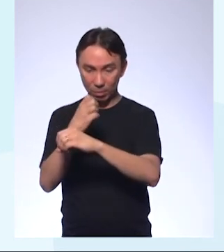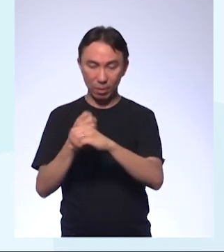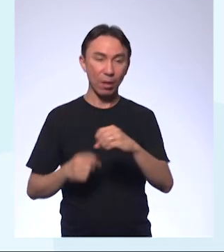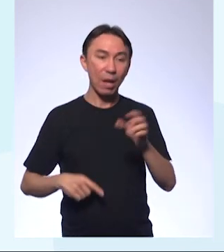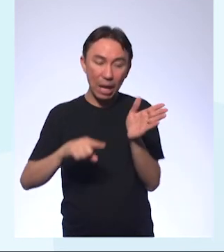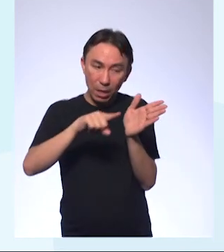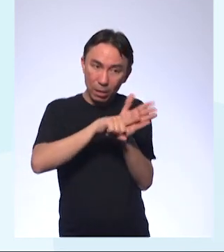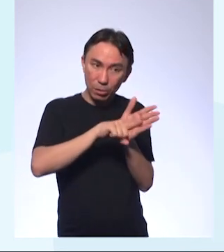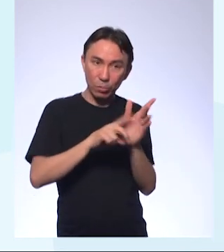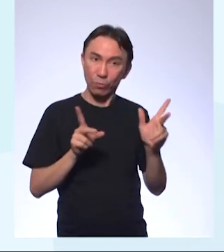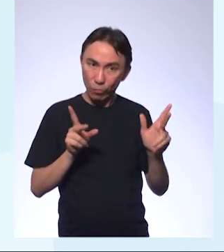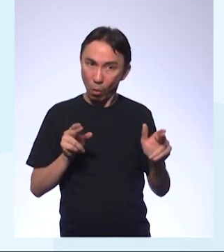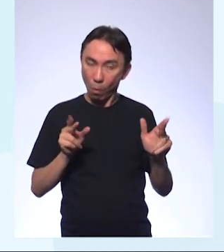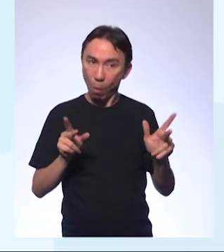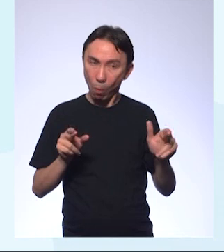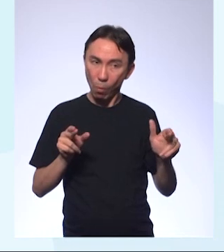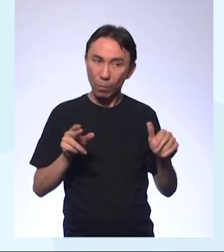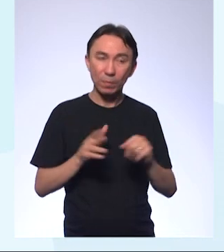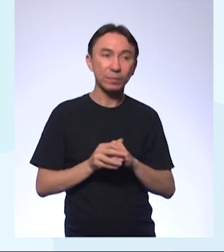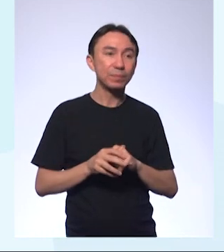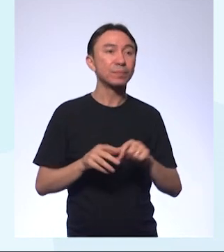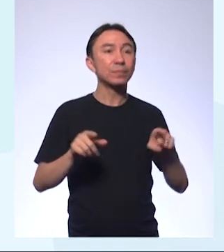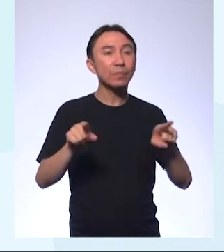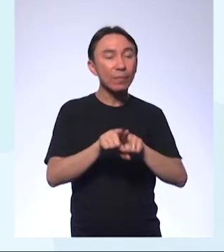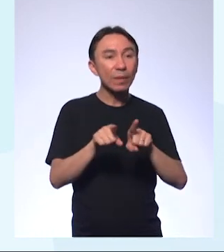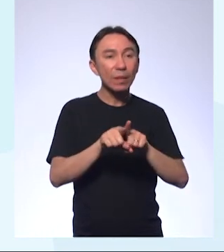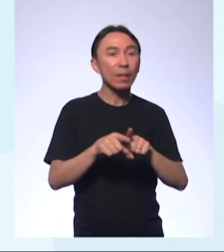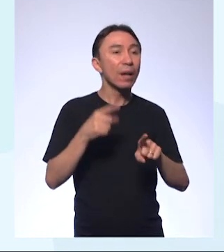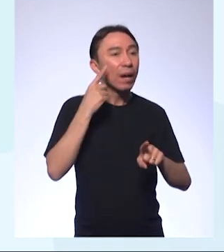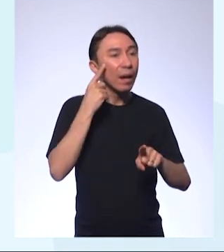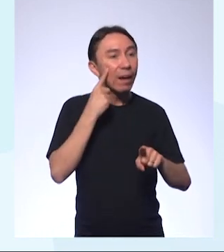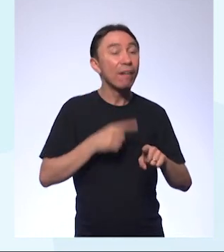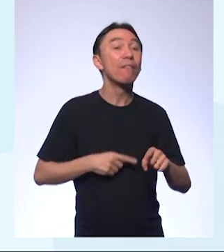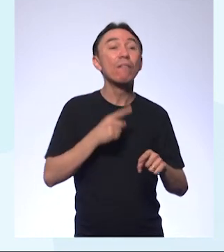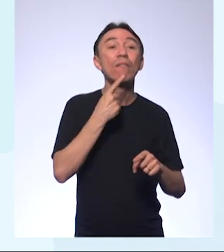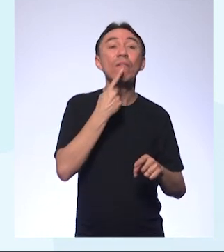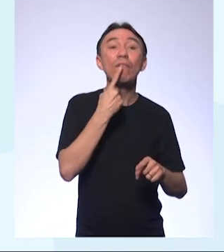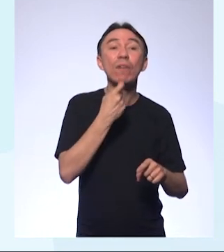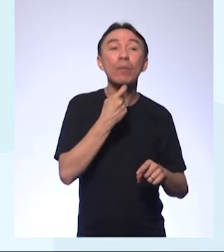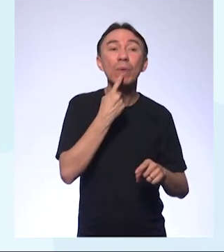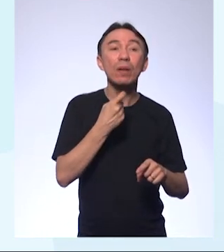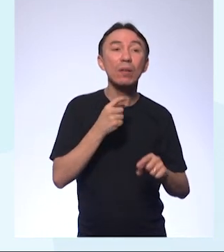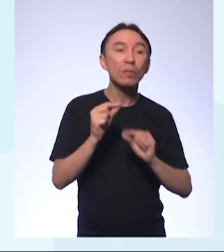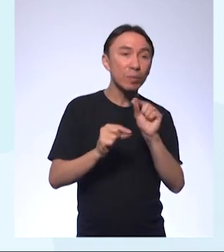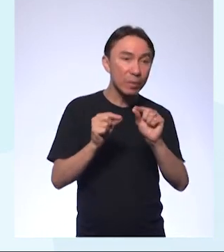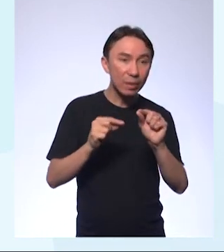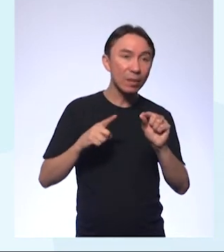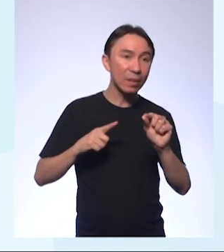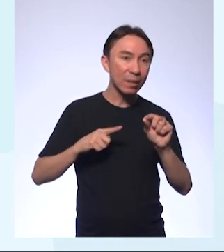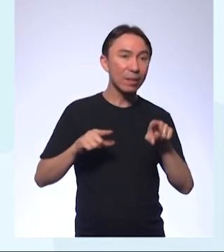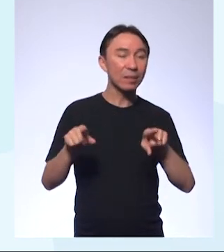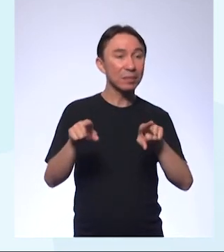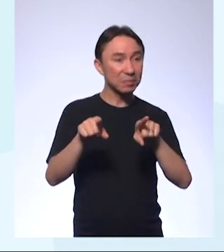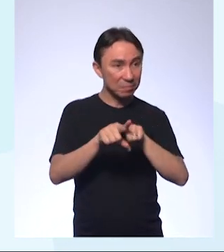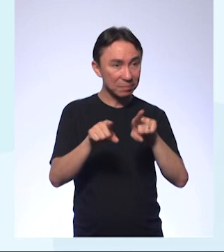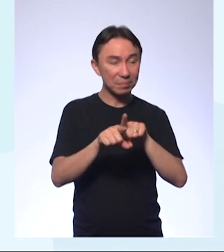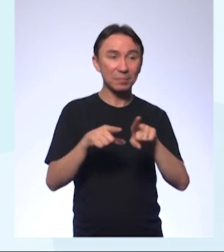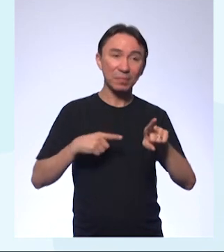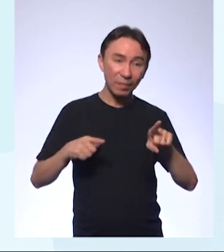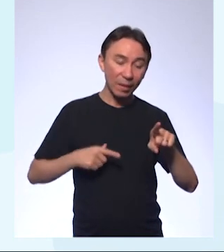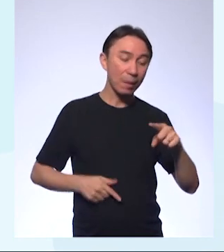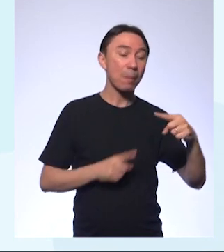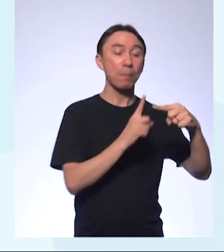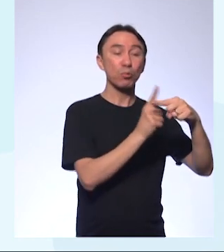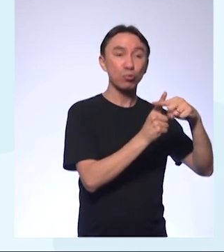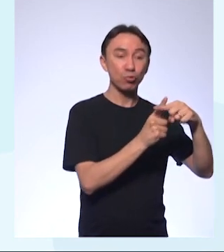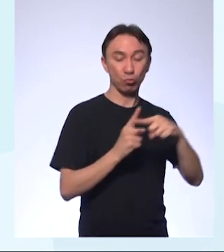negativo. E tem a repulsão mostrada de vermelho. Quem está se repelindo? A carga positiva de um com a carga positiva do outro, que